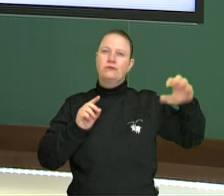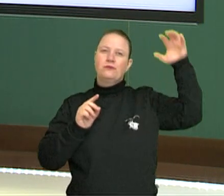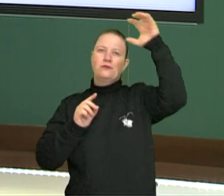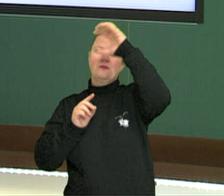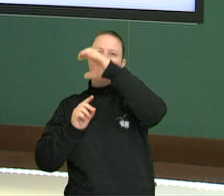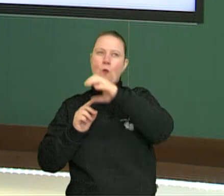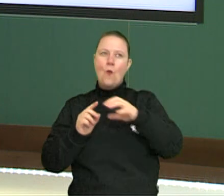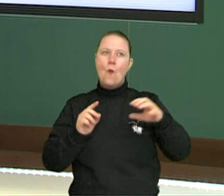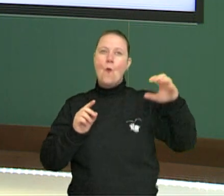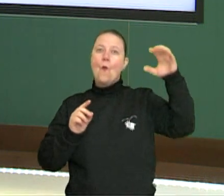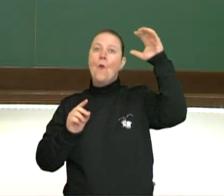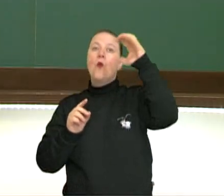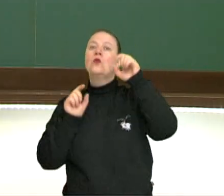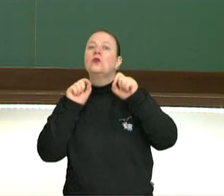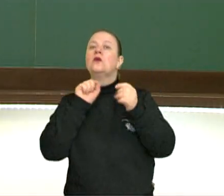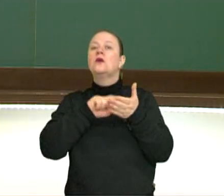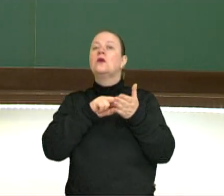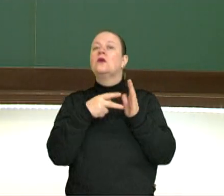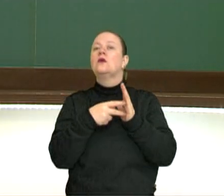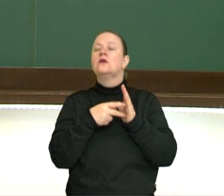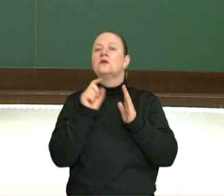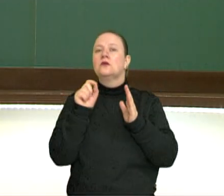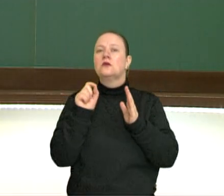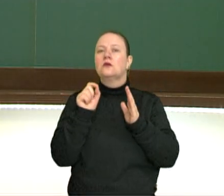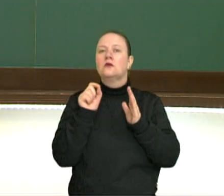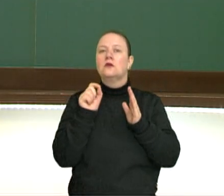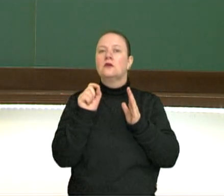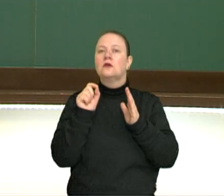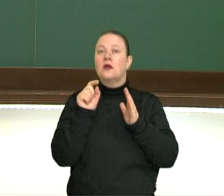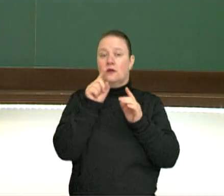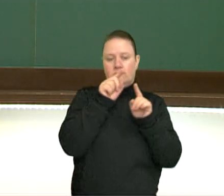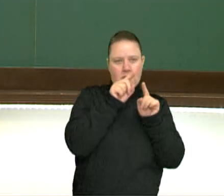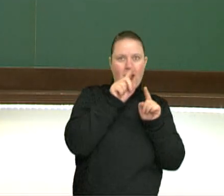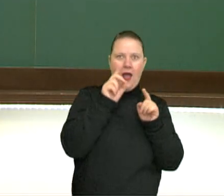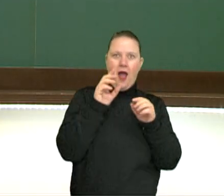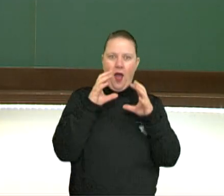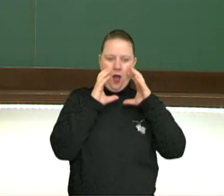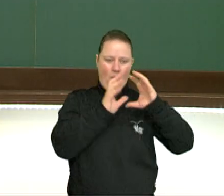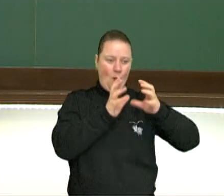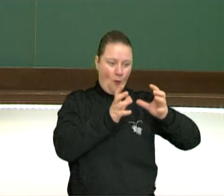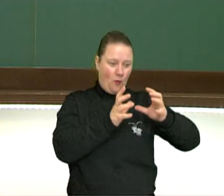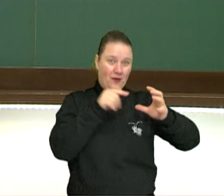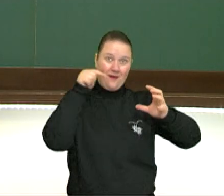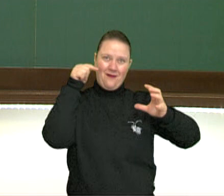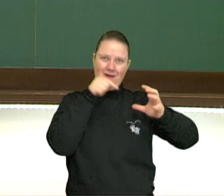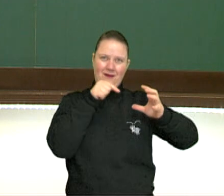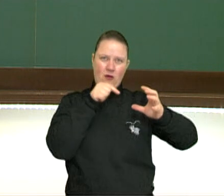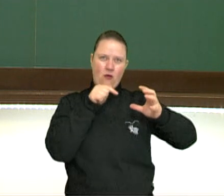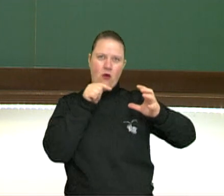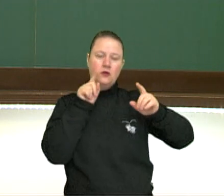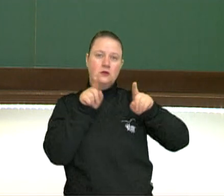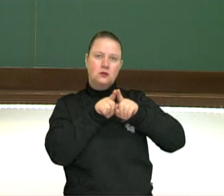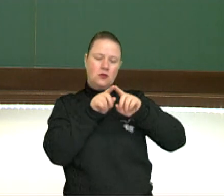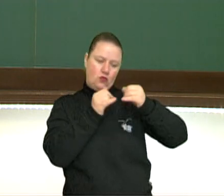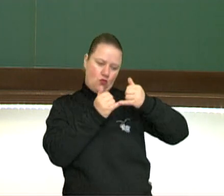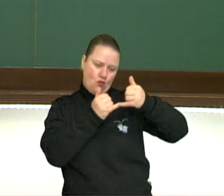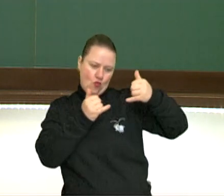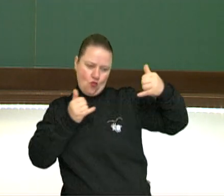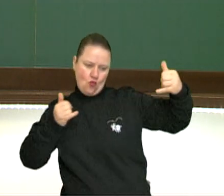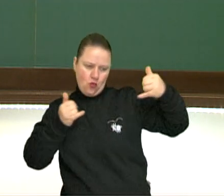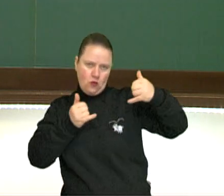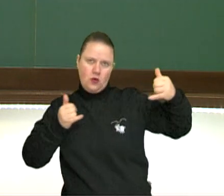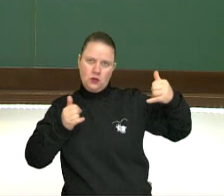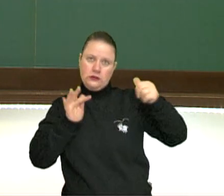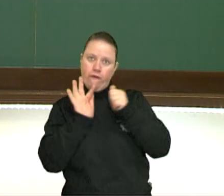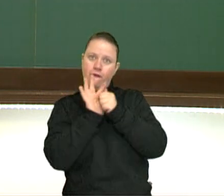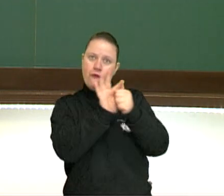é ela que faz a trajetória ser mudada. Então a responsável por isso é a força de tração da corda, que nesse caso